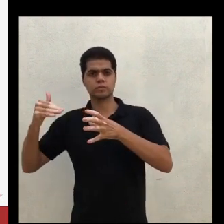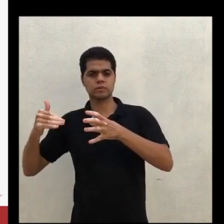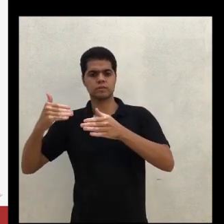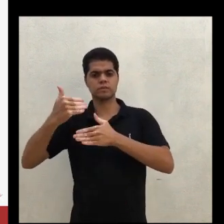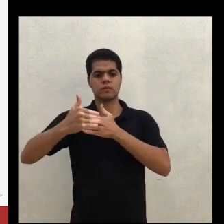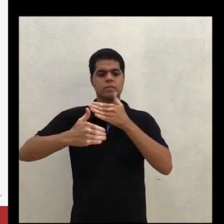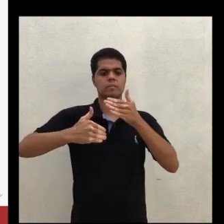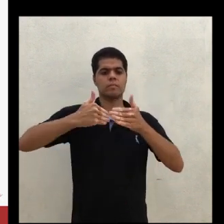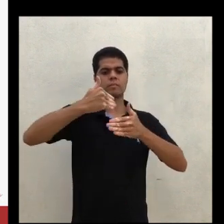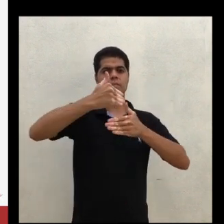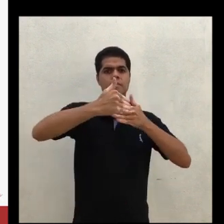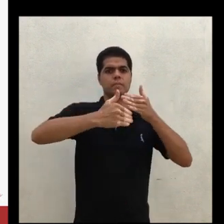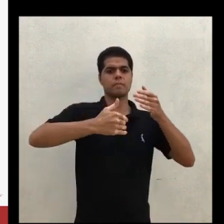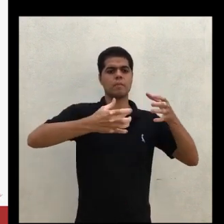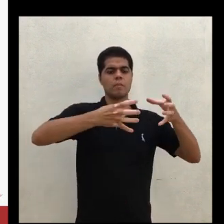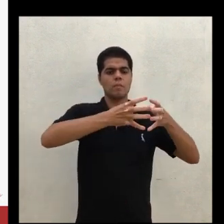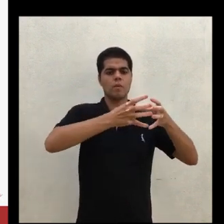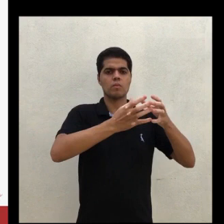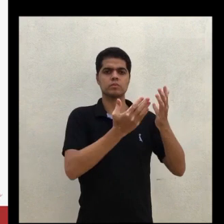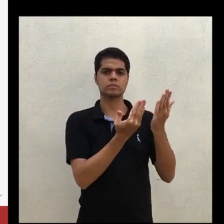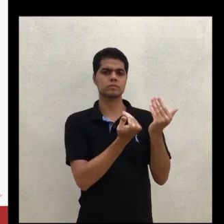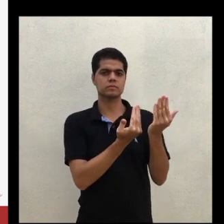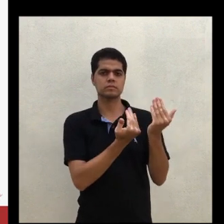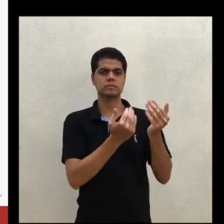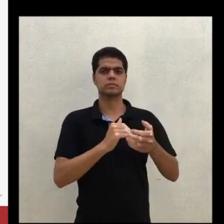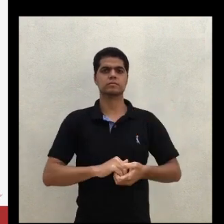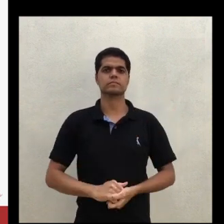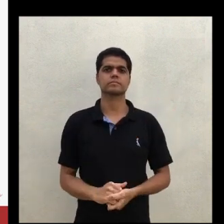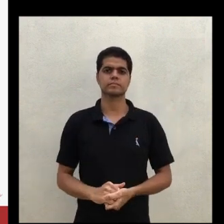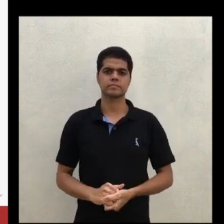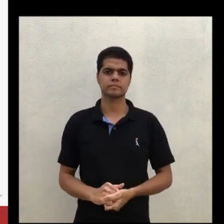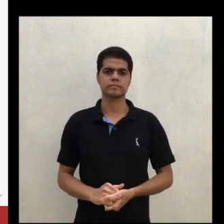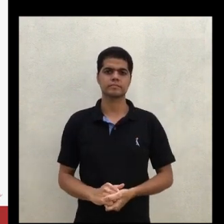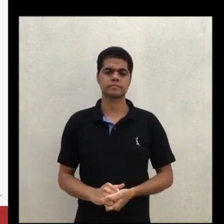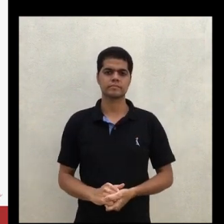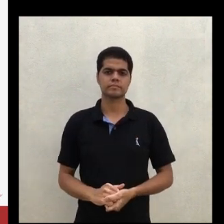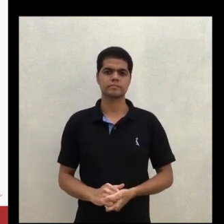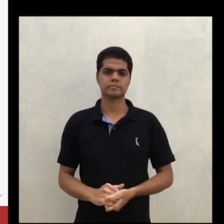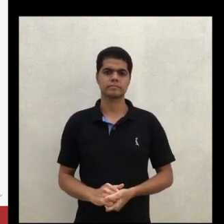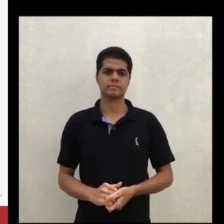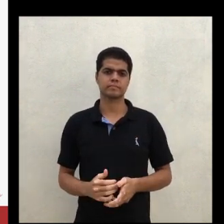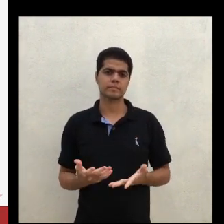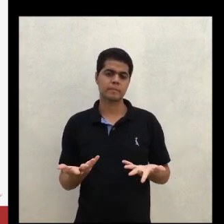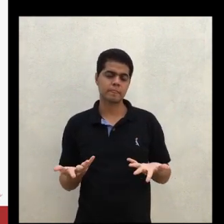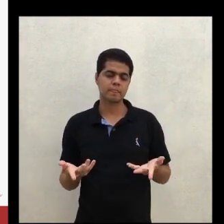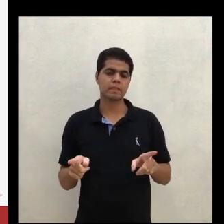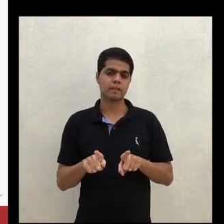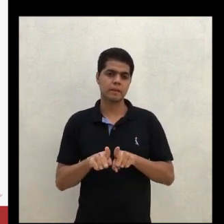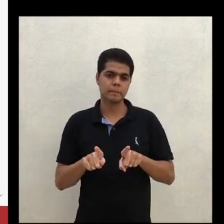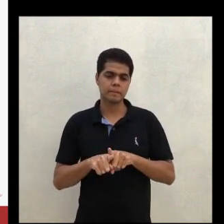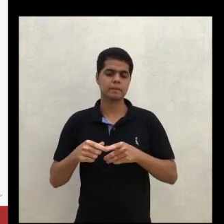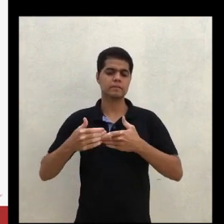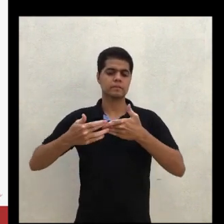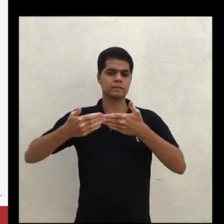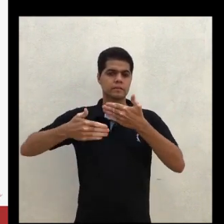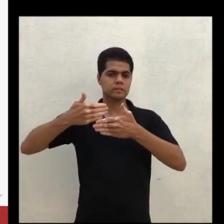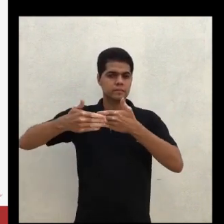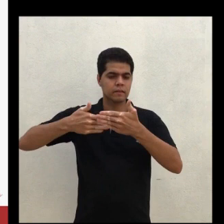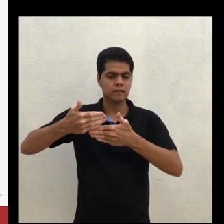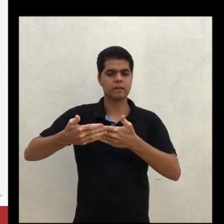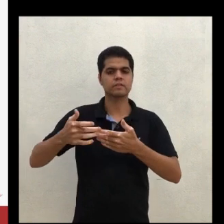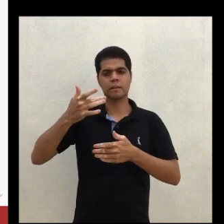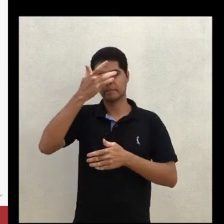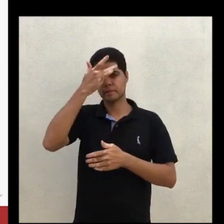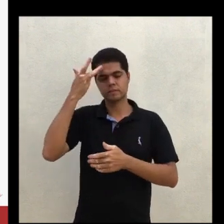adolescente. Da mesma forma, durante essa fase de adolescente, aos 13 anos aqui, 14, 15